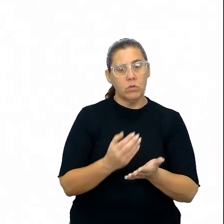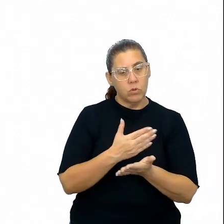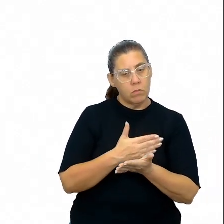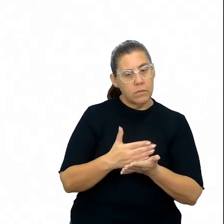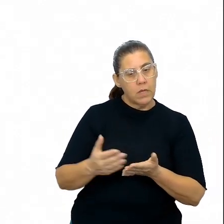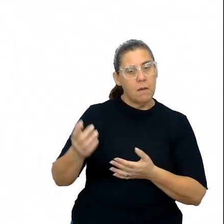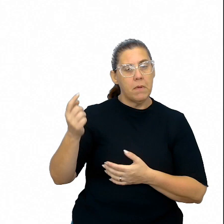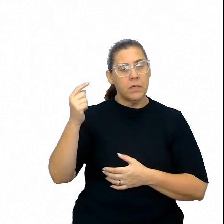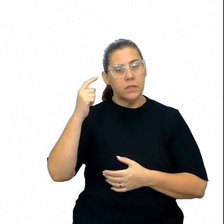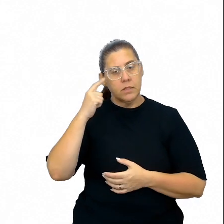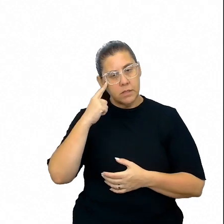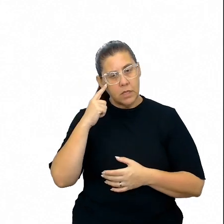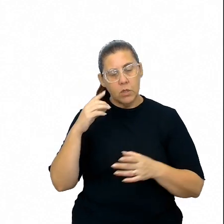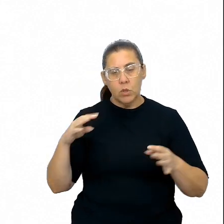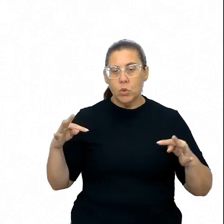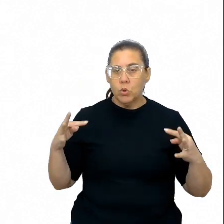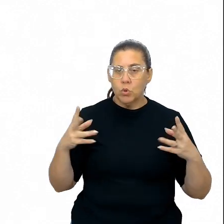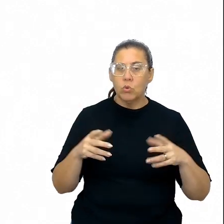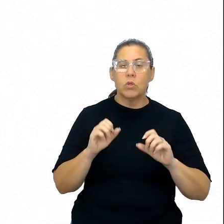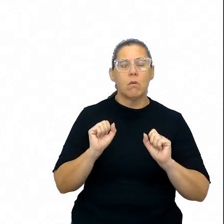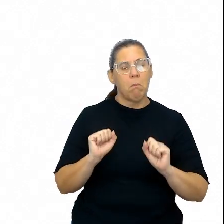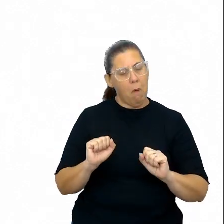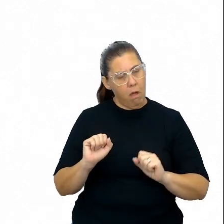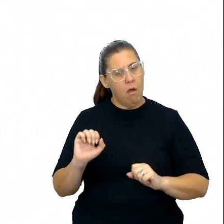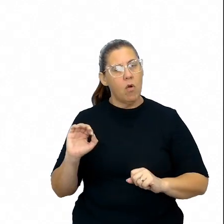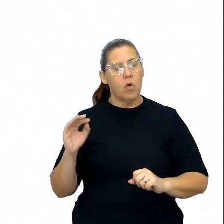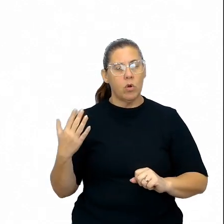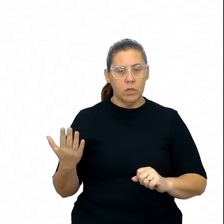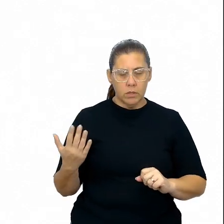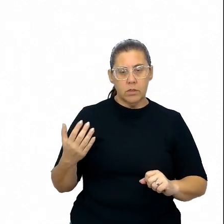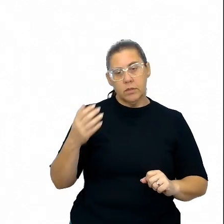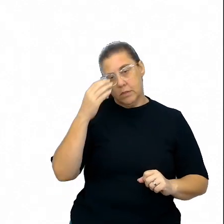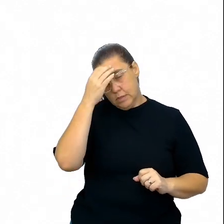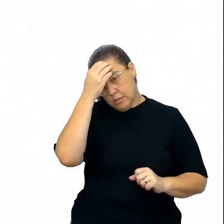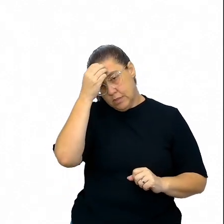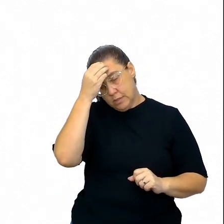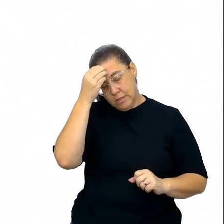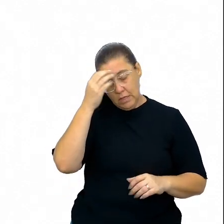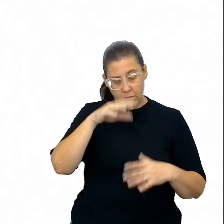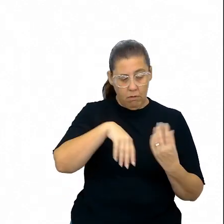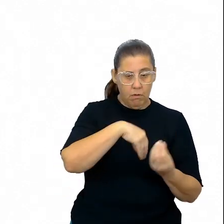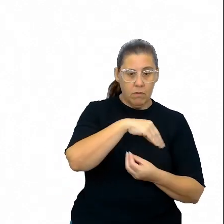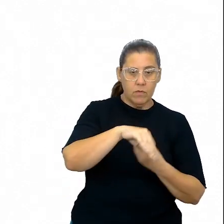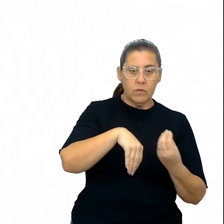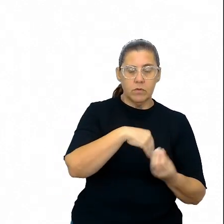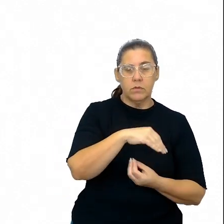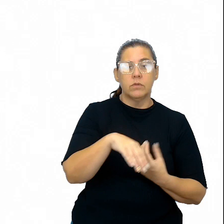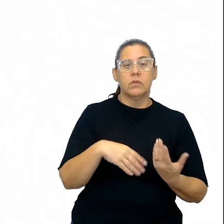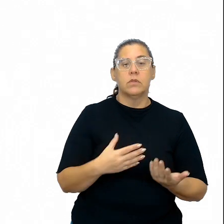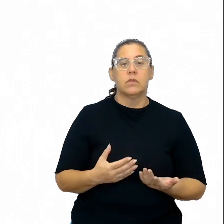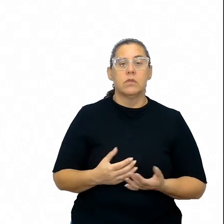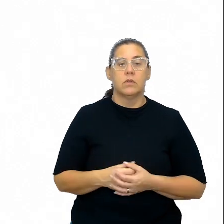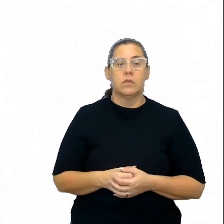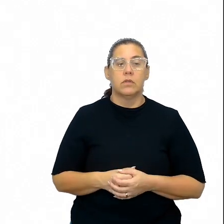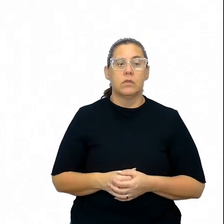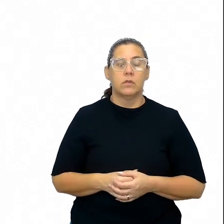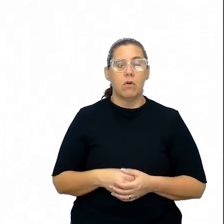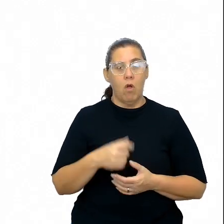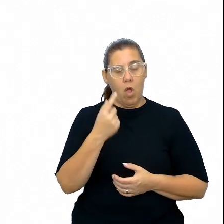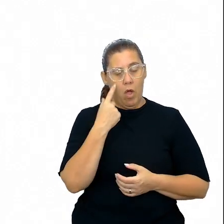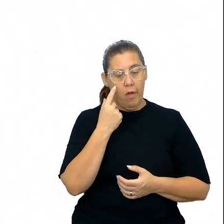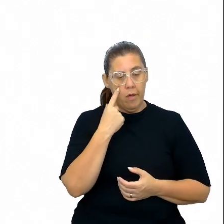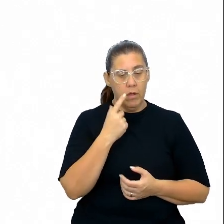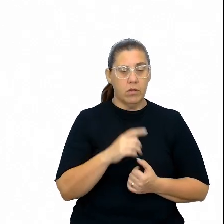a pensar em tudo que pode acontecer ou tudo que pode estar envolvido nessa situação. Olha só que legal para